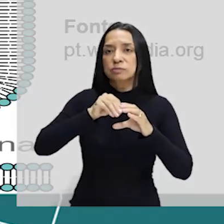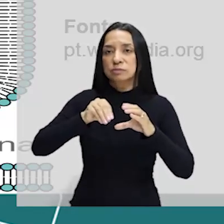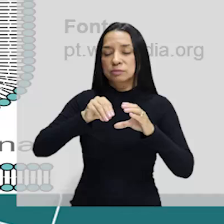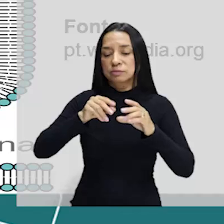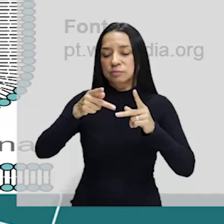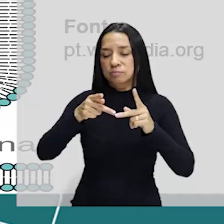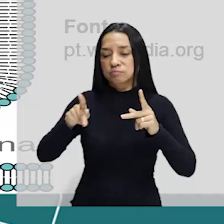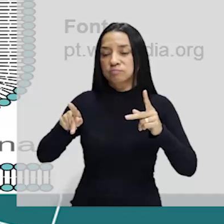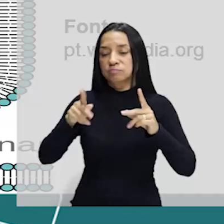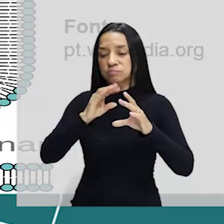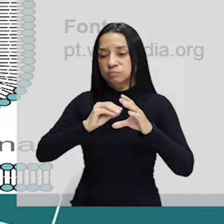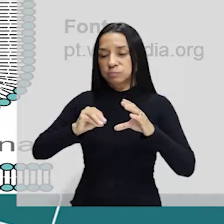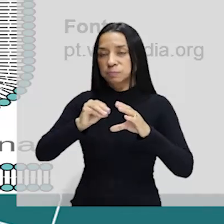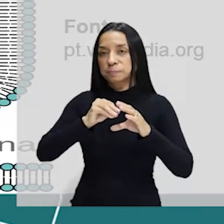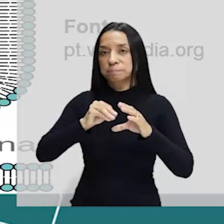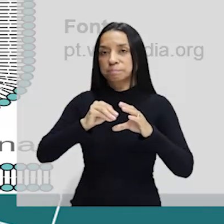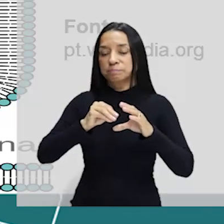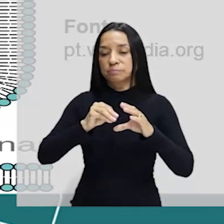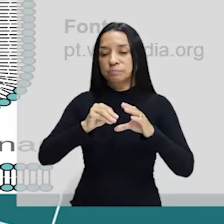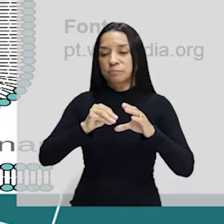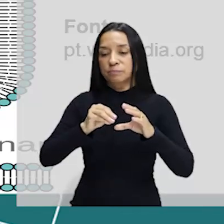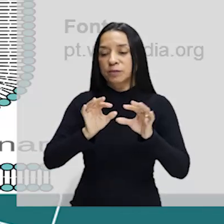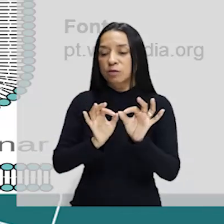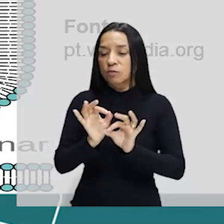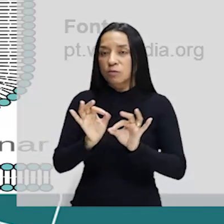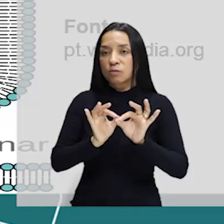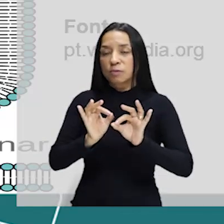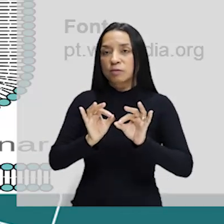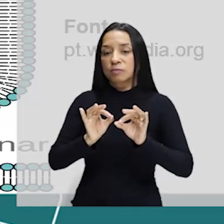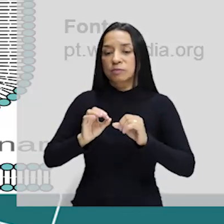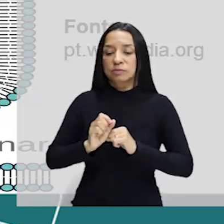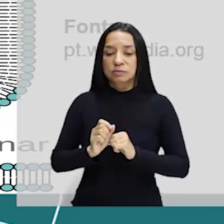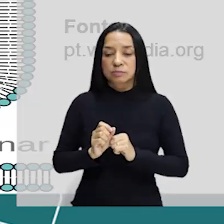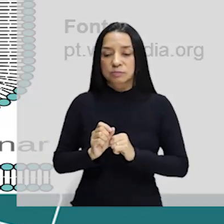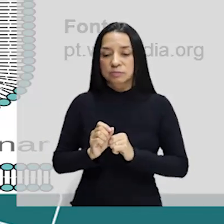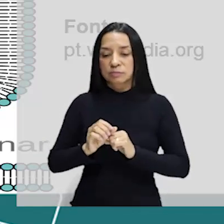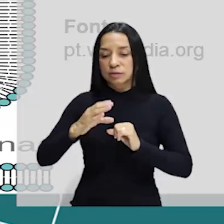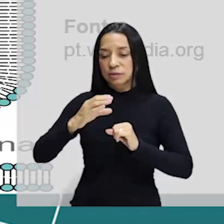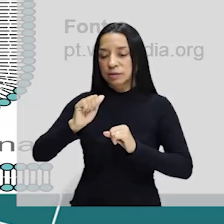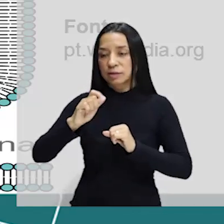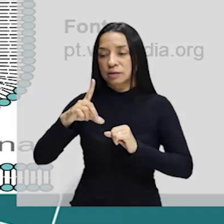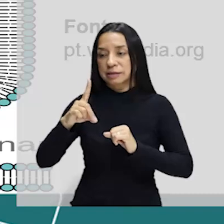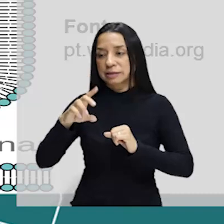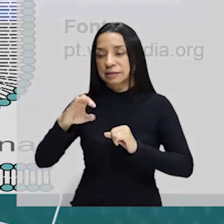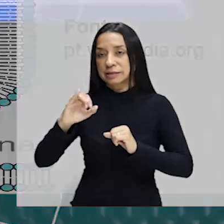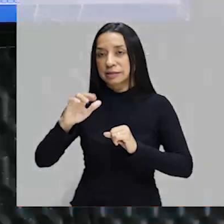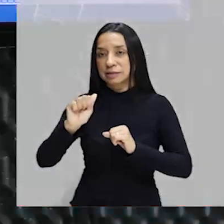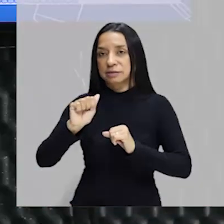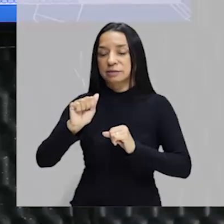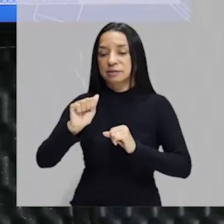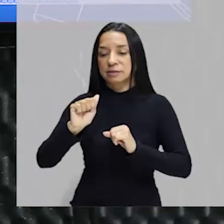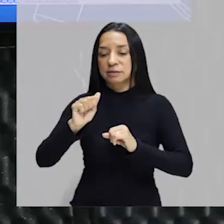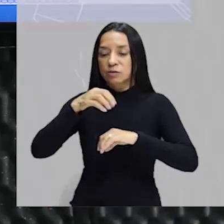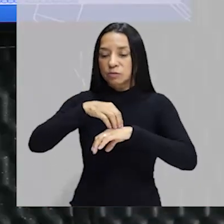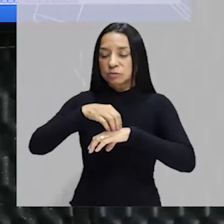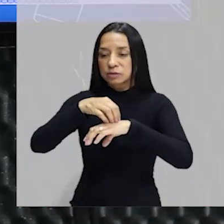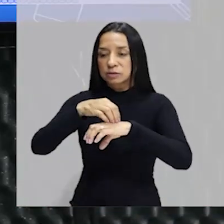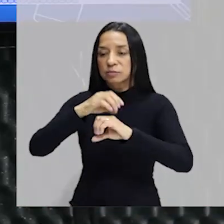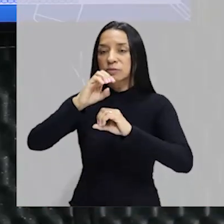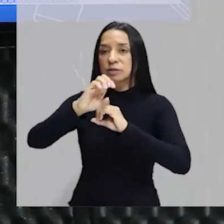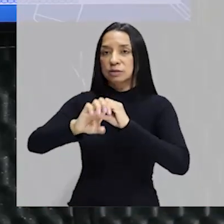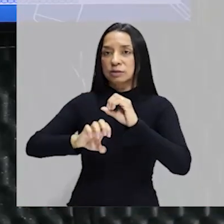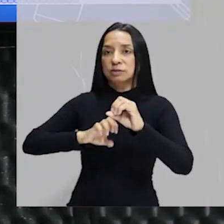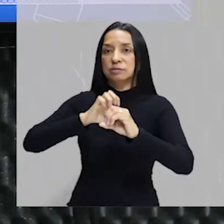Essas proteínas, elas vão formar uma cadeia que vão transportar elétrons, ok?